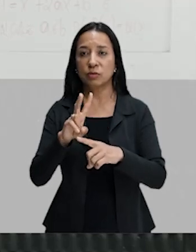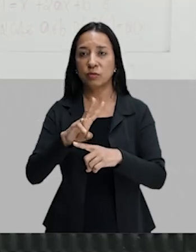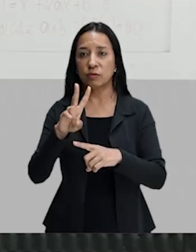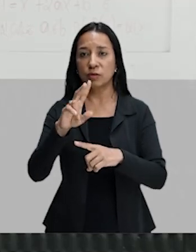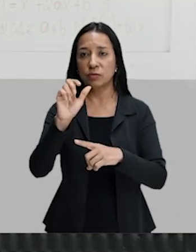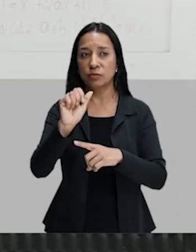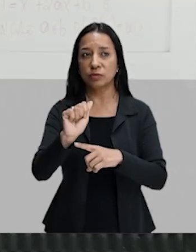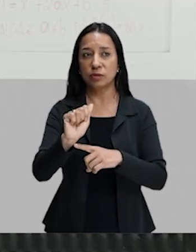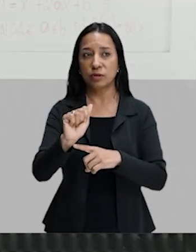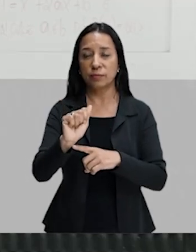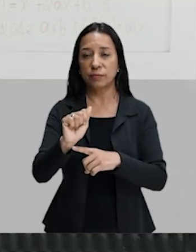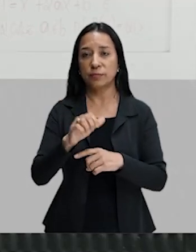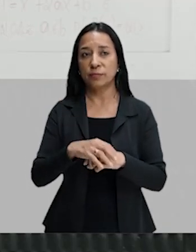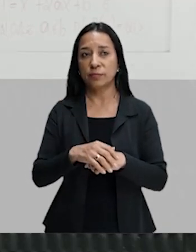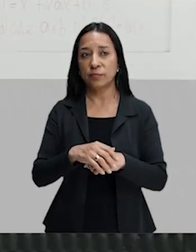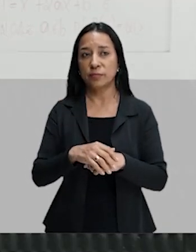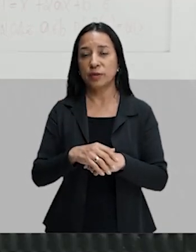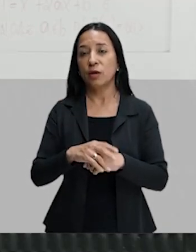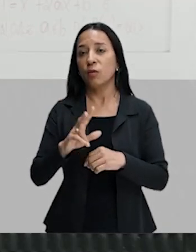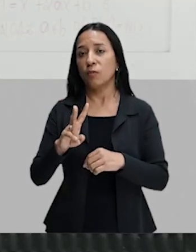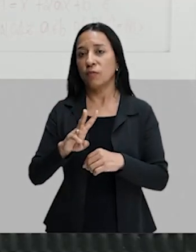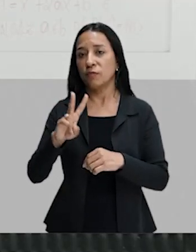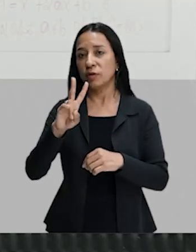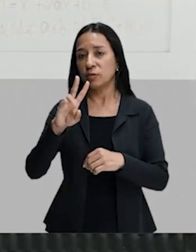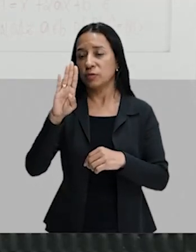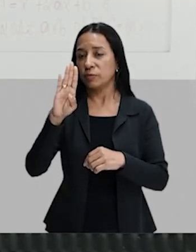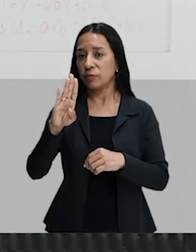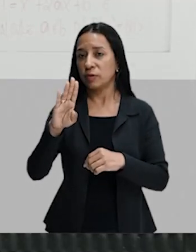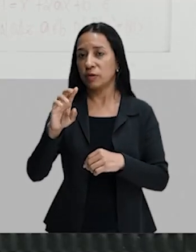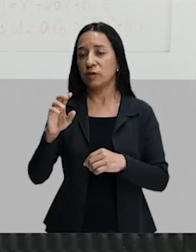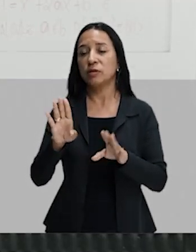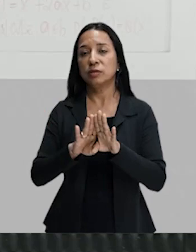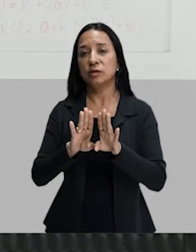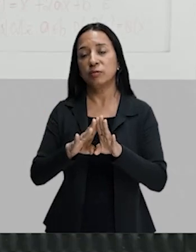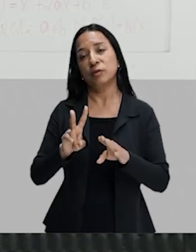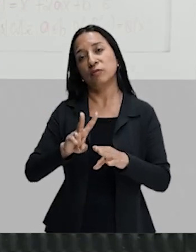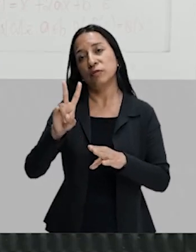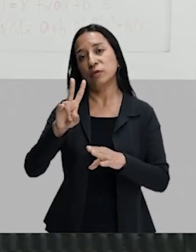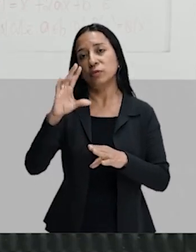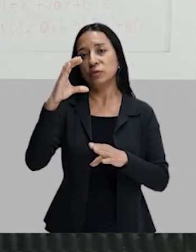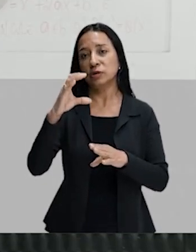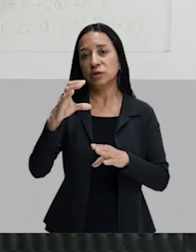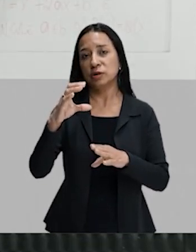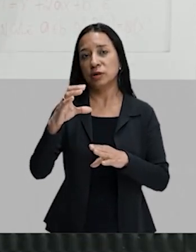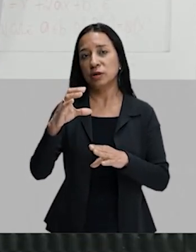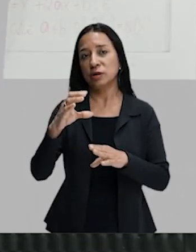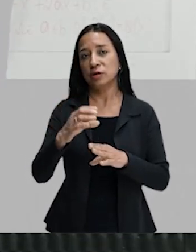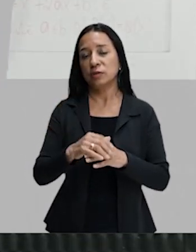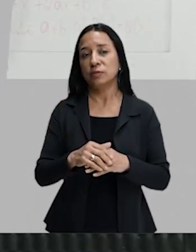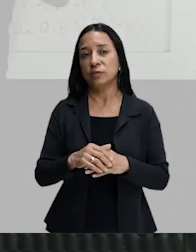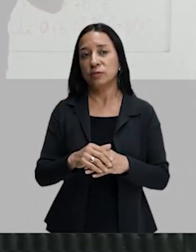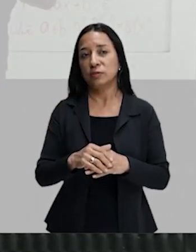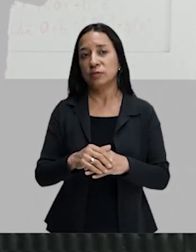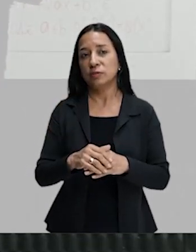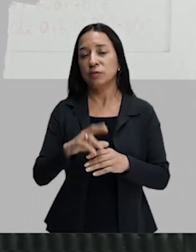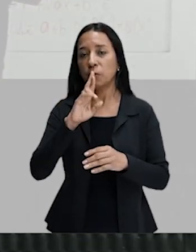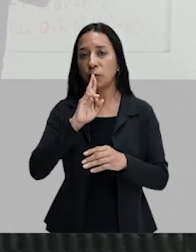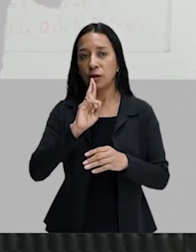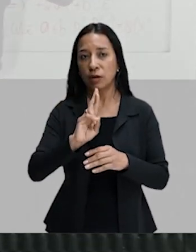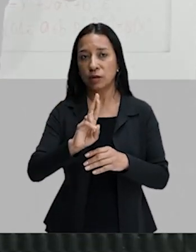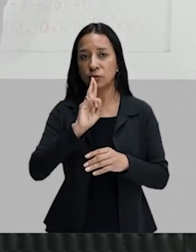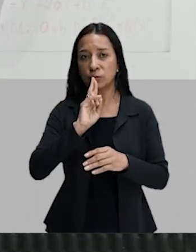A, o valor de B e o valor de C, que satisfaz essa condição